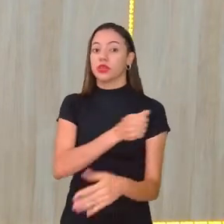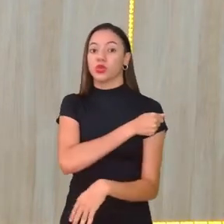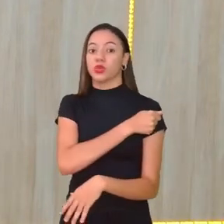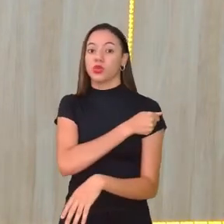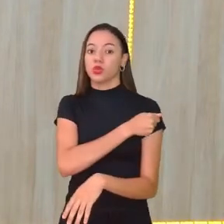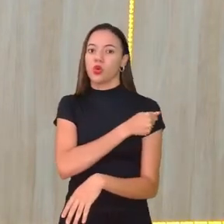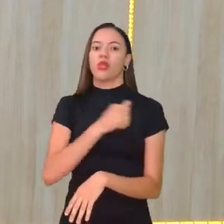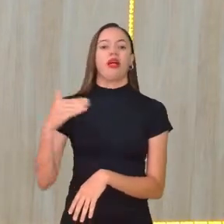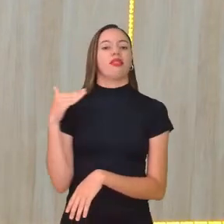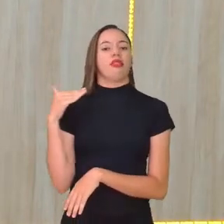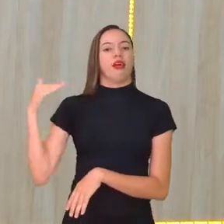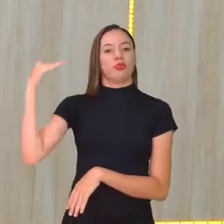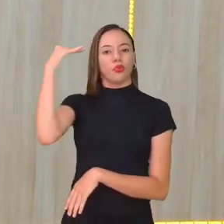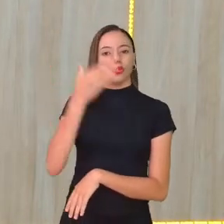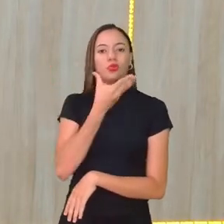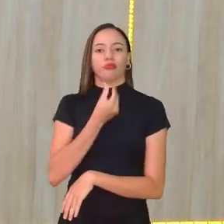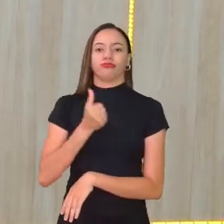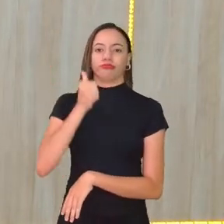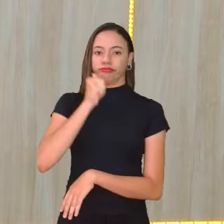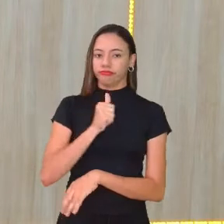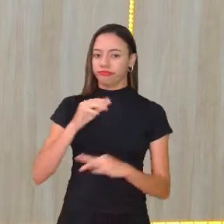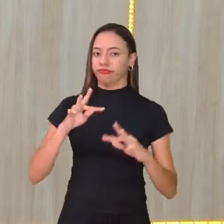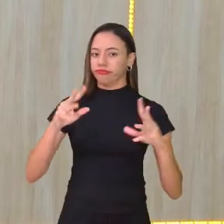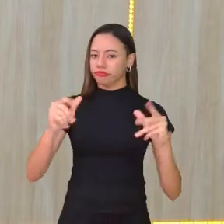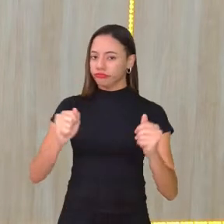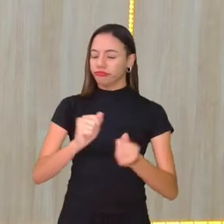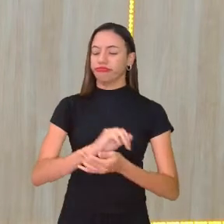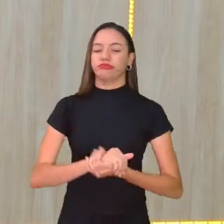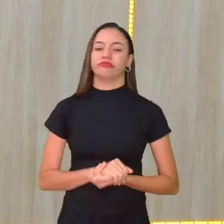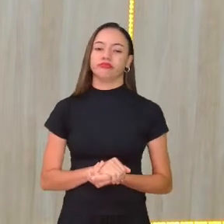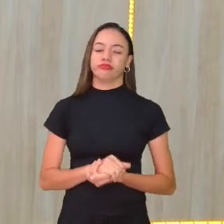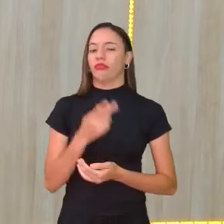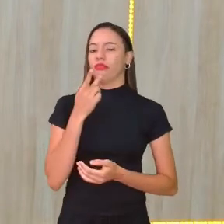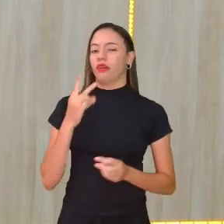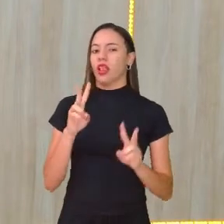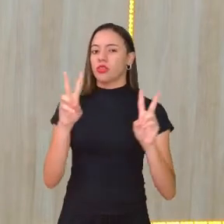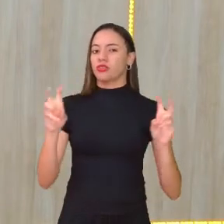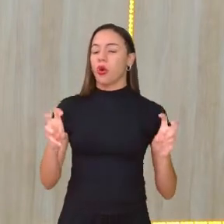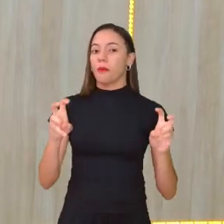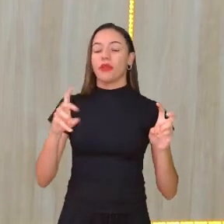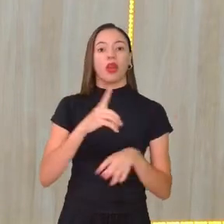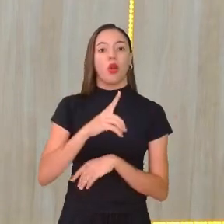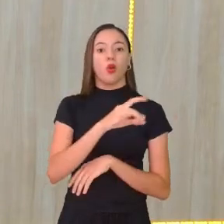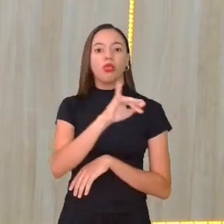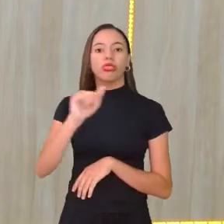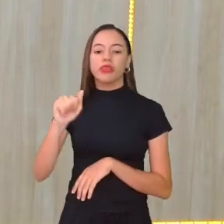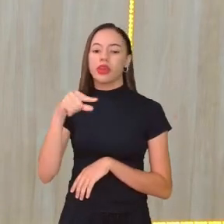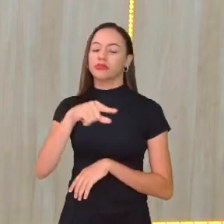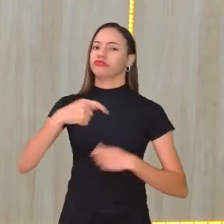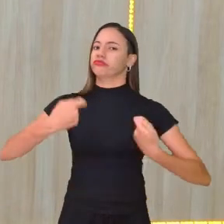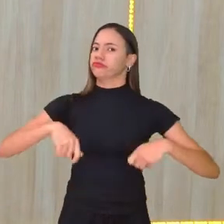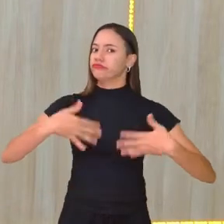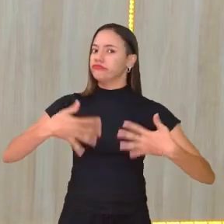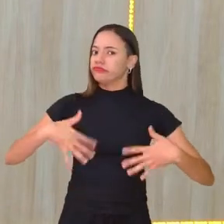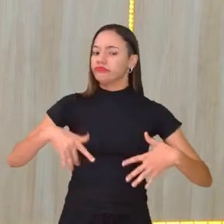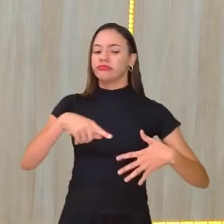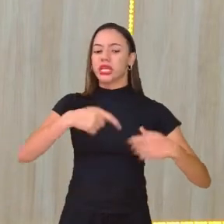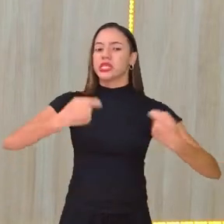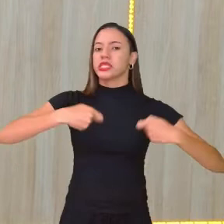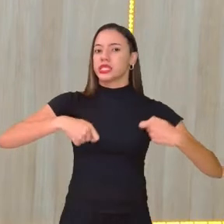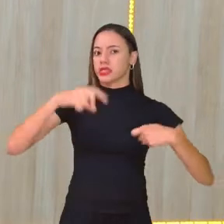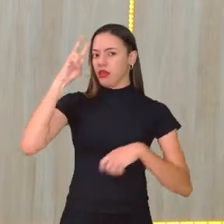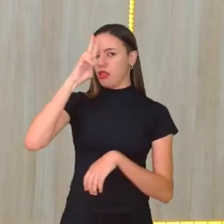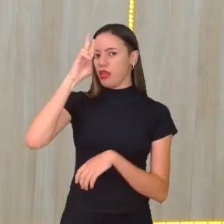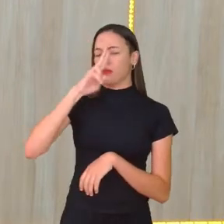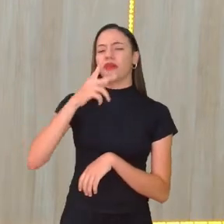estudantes adultos e adultas, tá? A gente vai falar a respeito de uma data a se lembrar. Então, a gente fala em